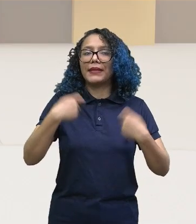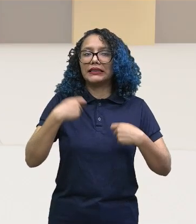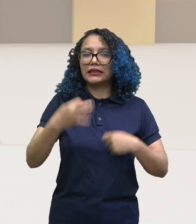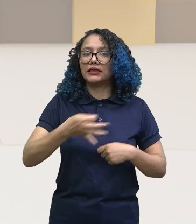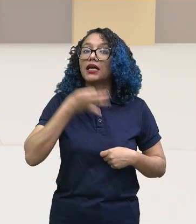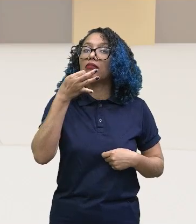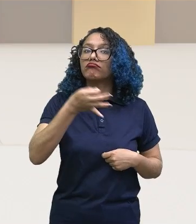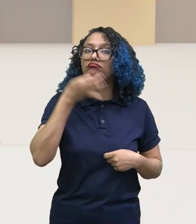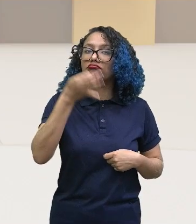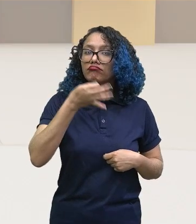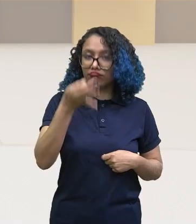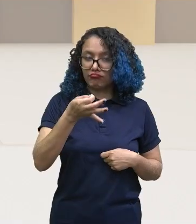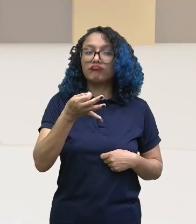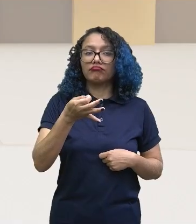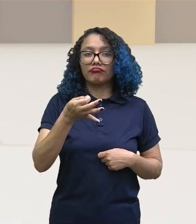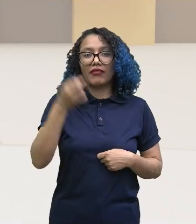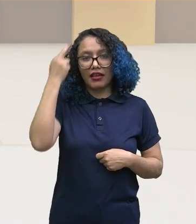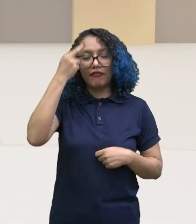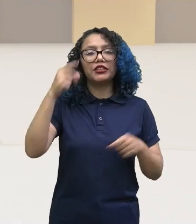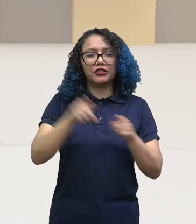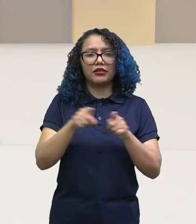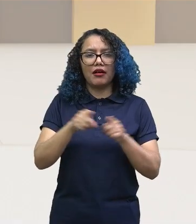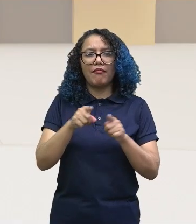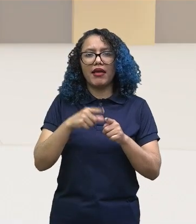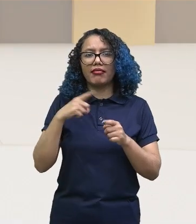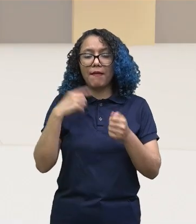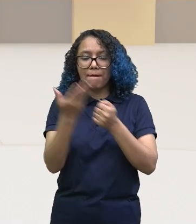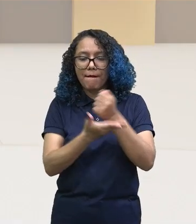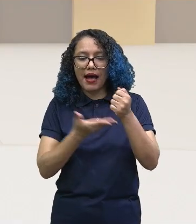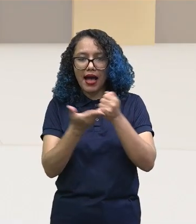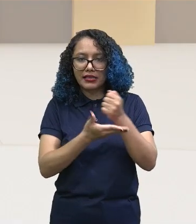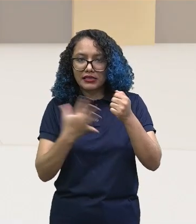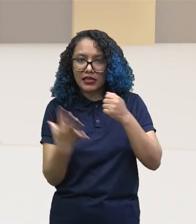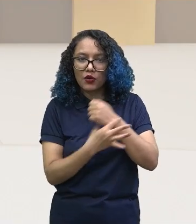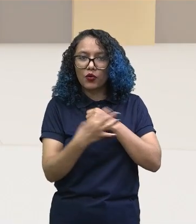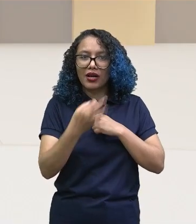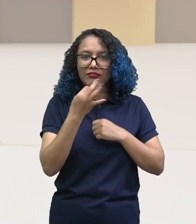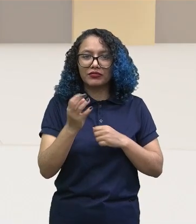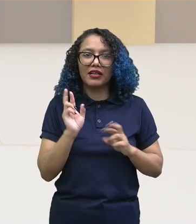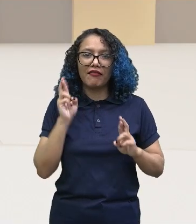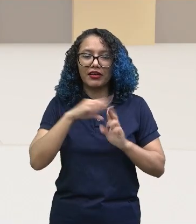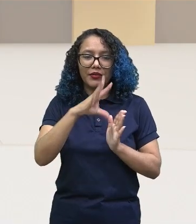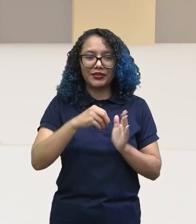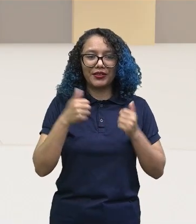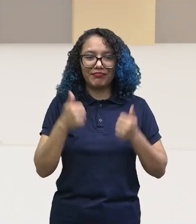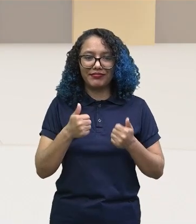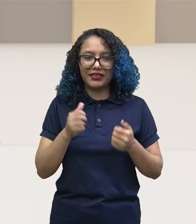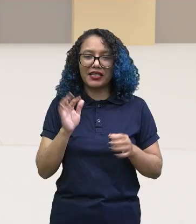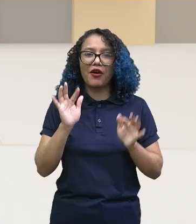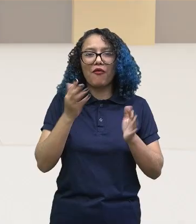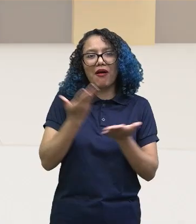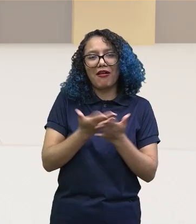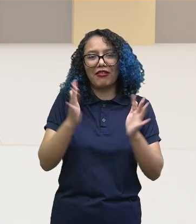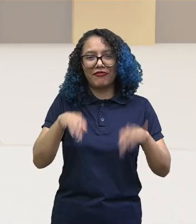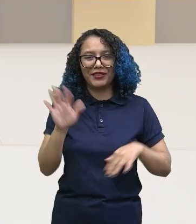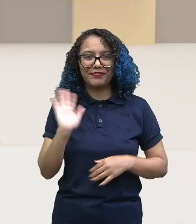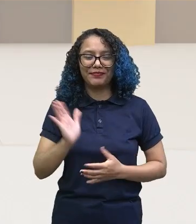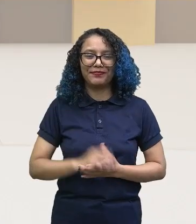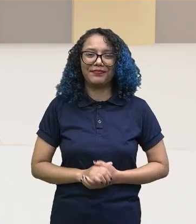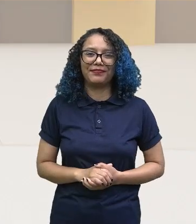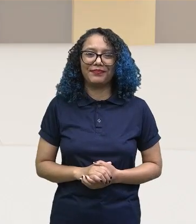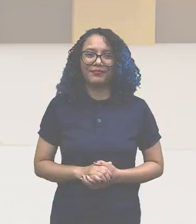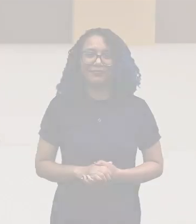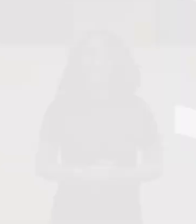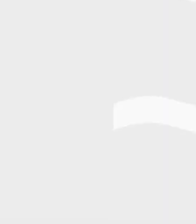você refletir e ter argumentação sobre o que é bom aí para a Amazônia. Isso mesmo. Então, a gente fica por aqui. Tchau, tchau.